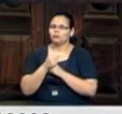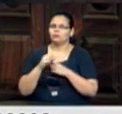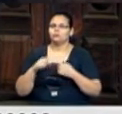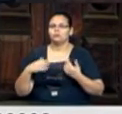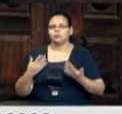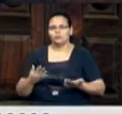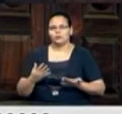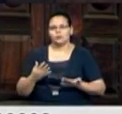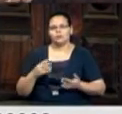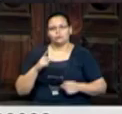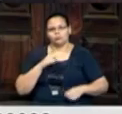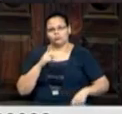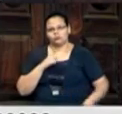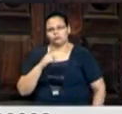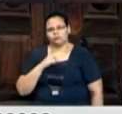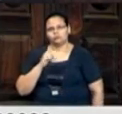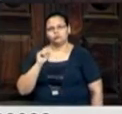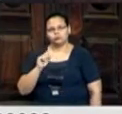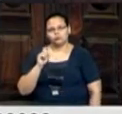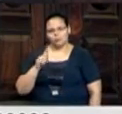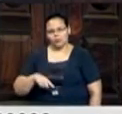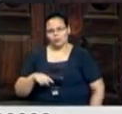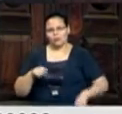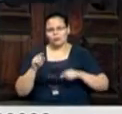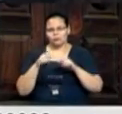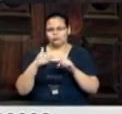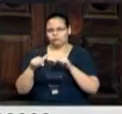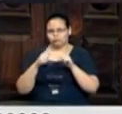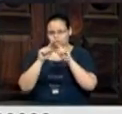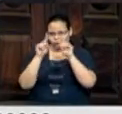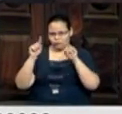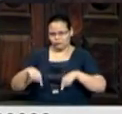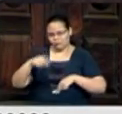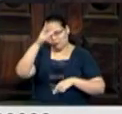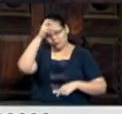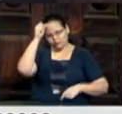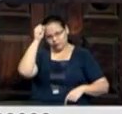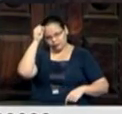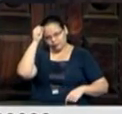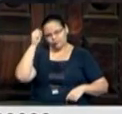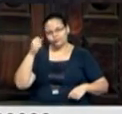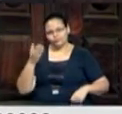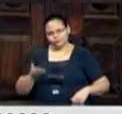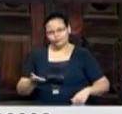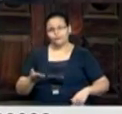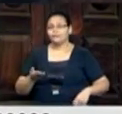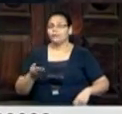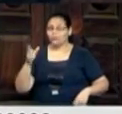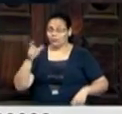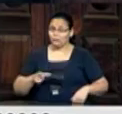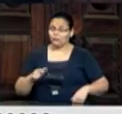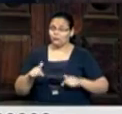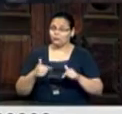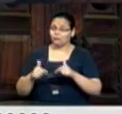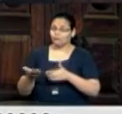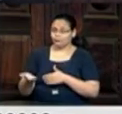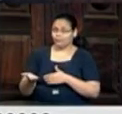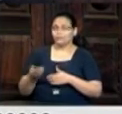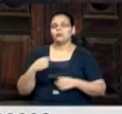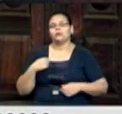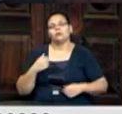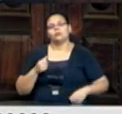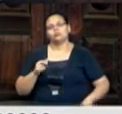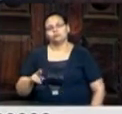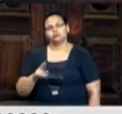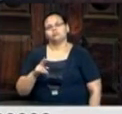Tem o protagonismo do servidor público na prestação desses serviços. Então, meus